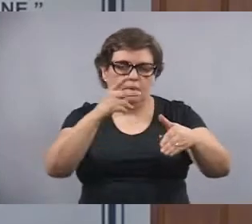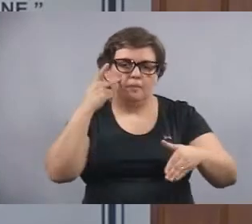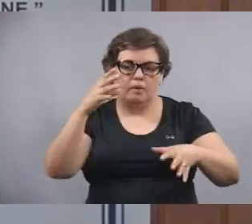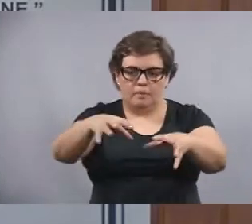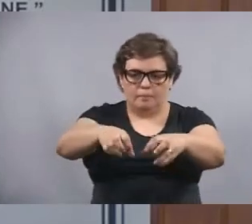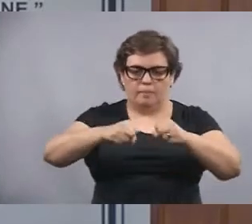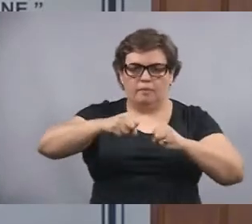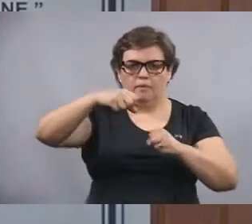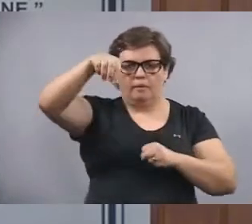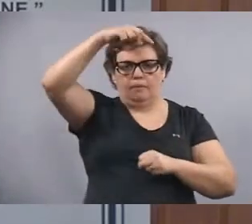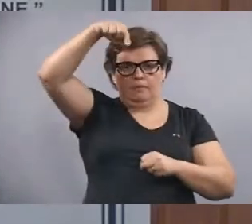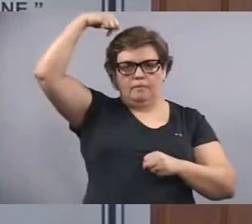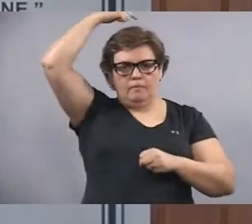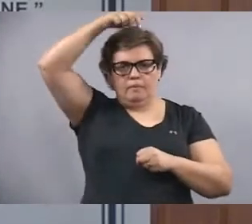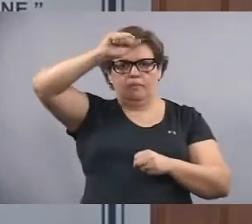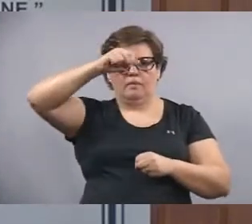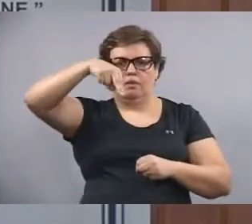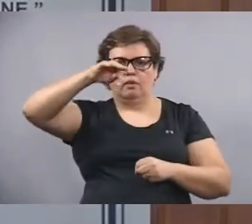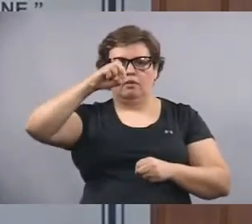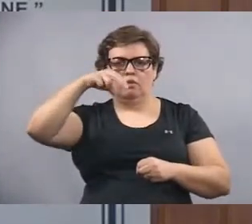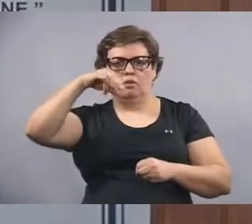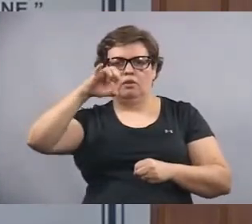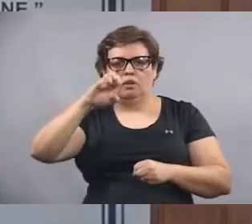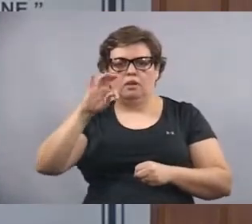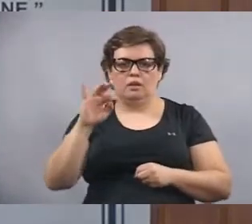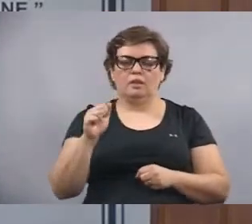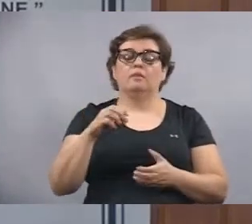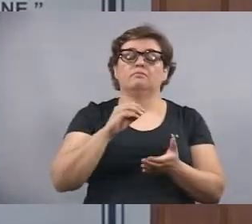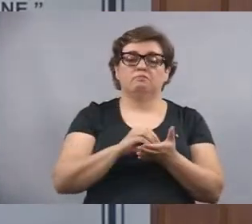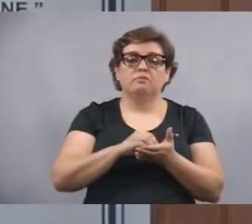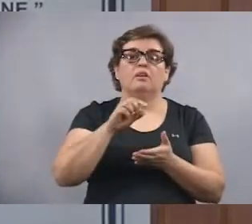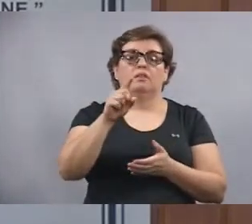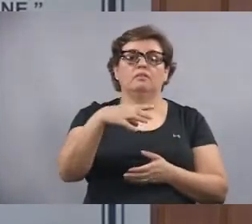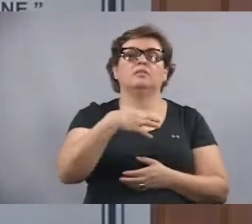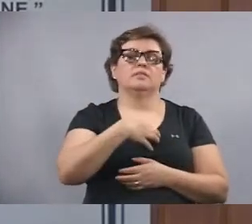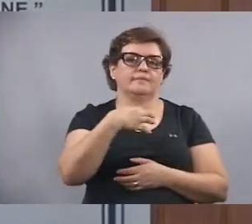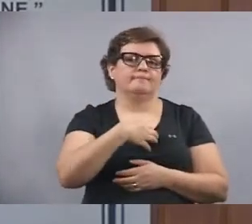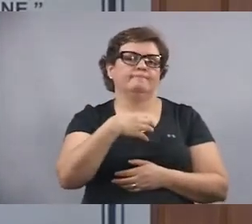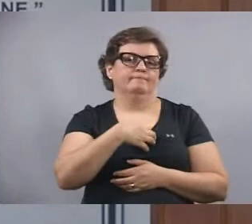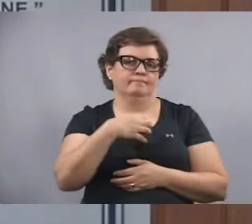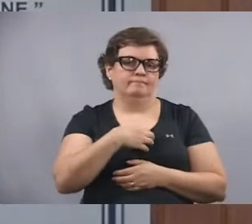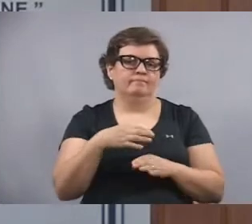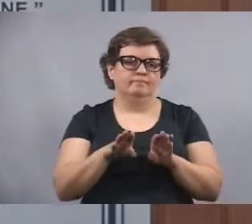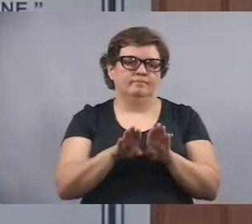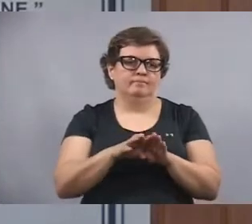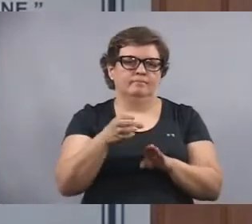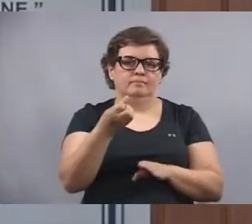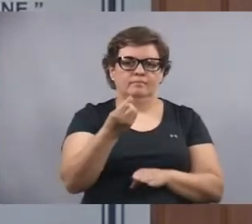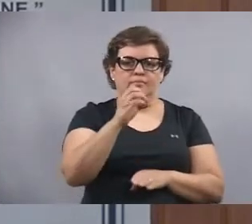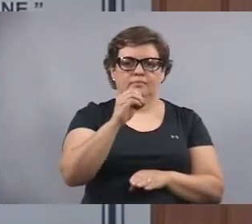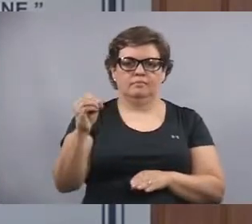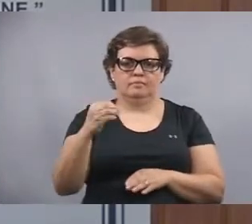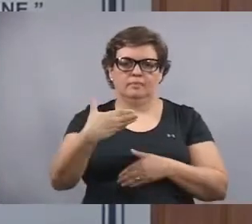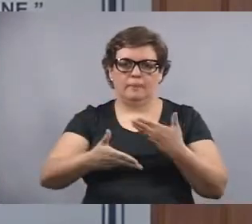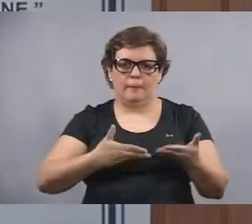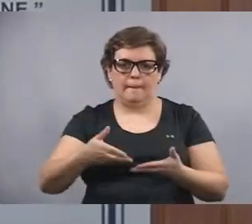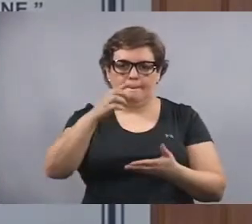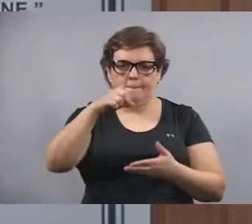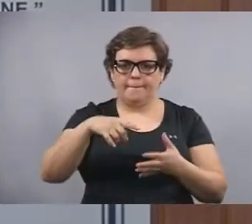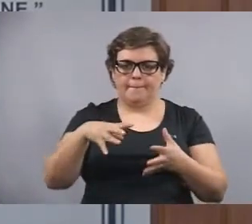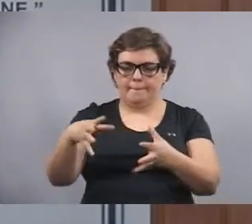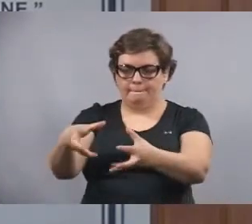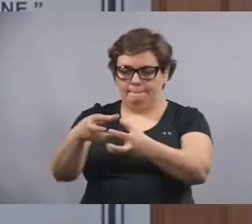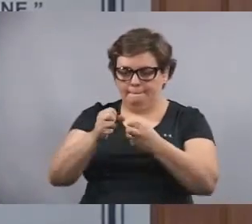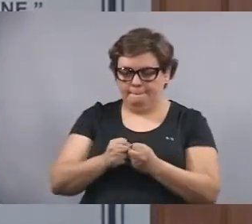medicamento no Santo Tunieta. Falta sim essa sensibilidade. 600 servidores serão